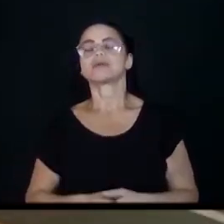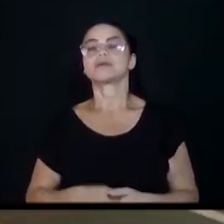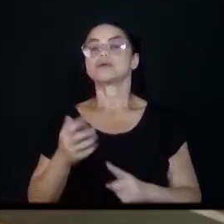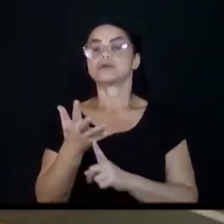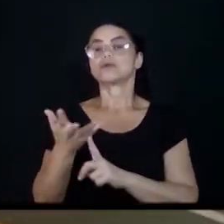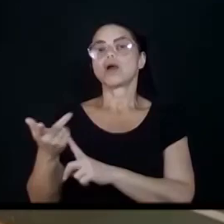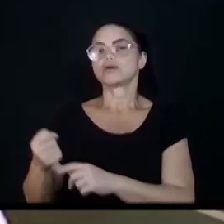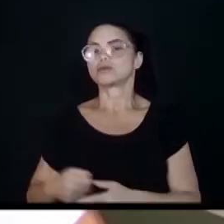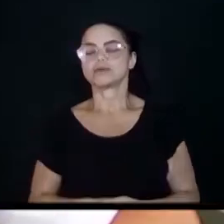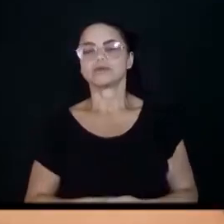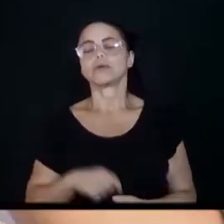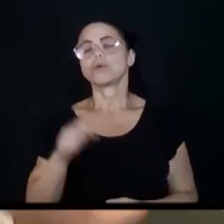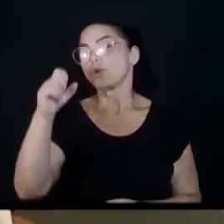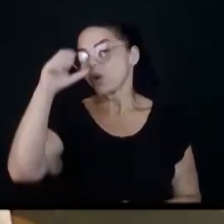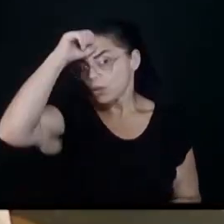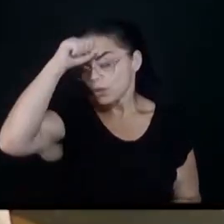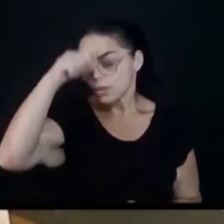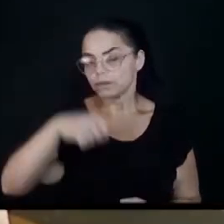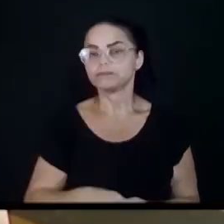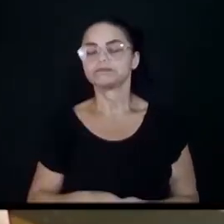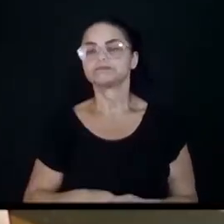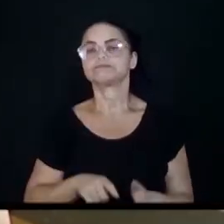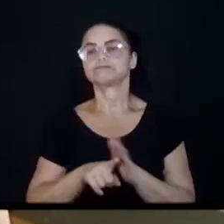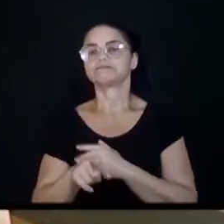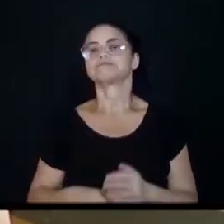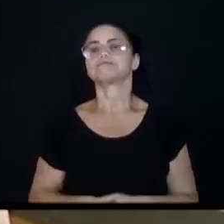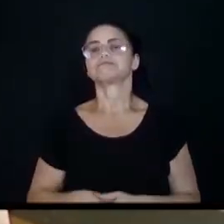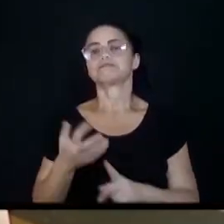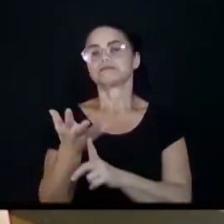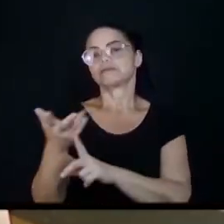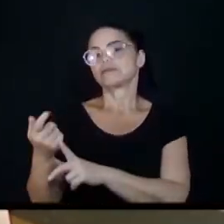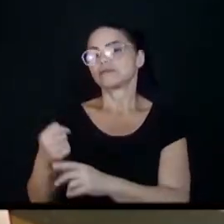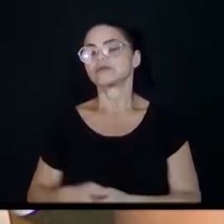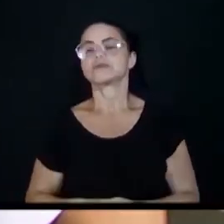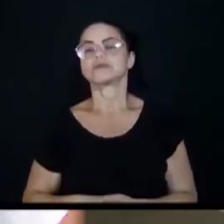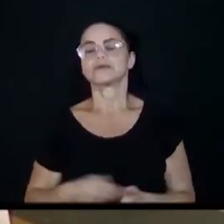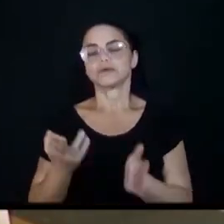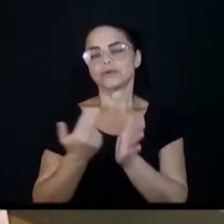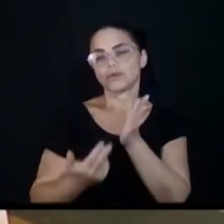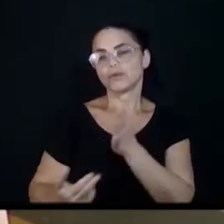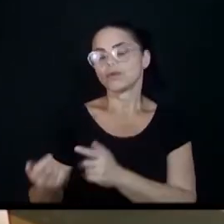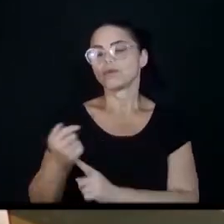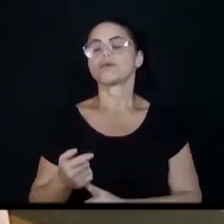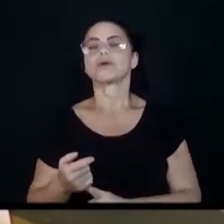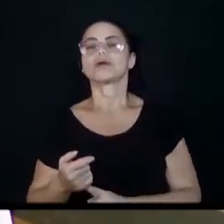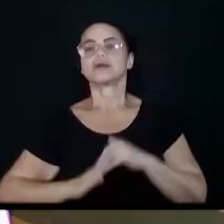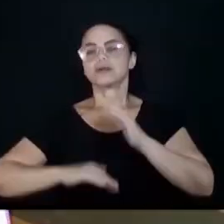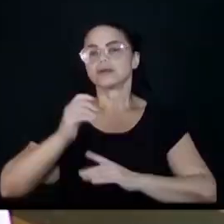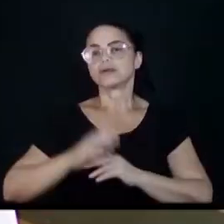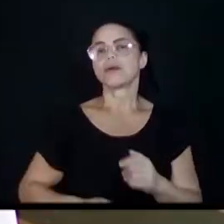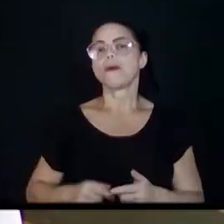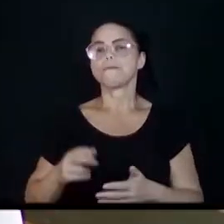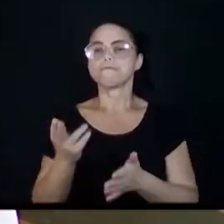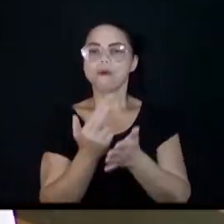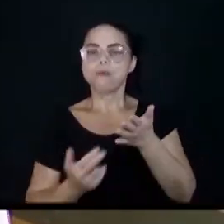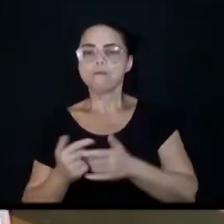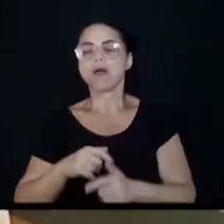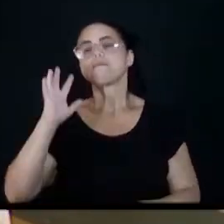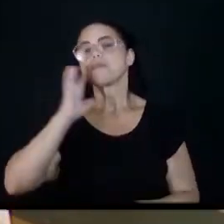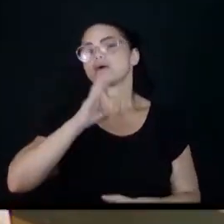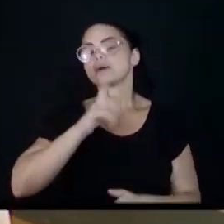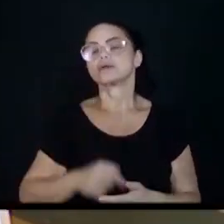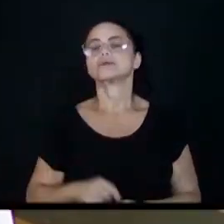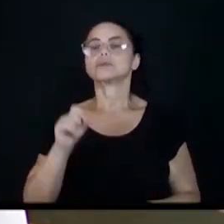aprende? É artes, né? Faz desenho, pintura, faz bastante coisa, bem legal. O que representa para você